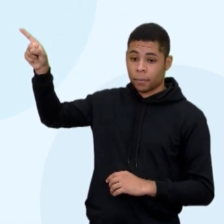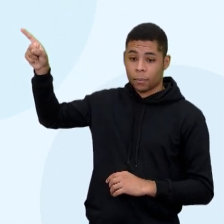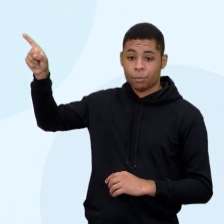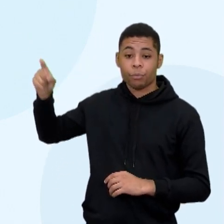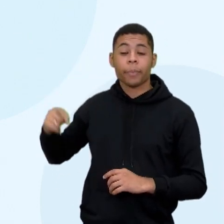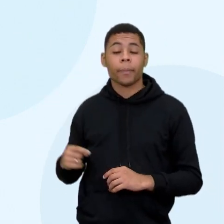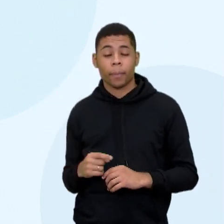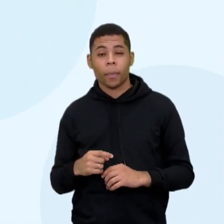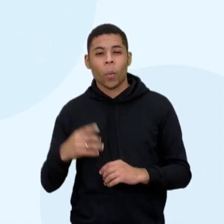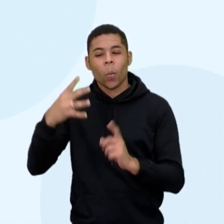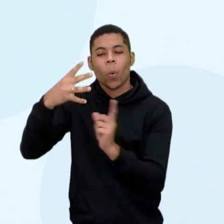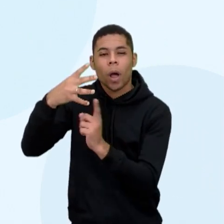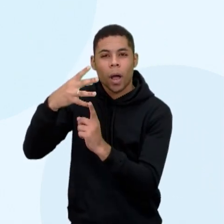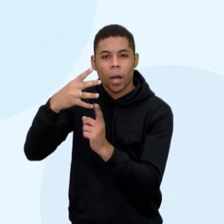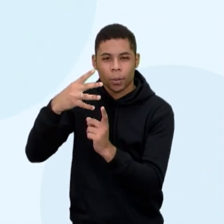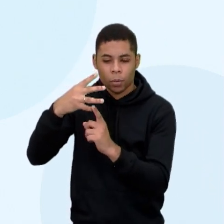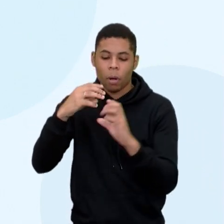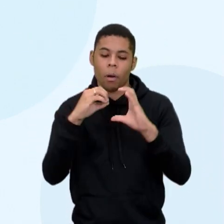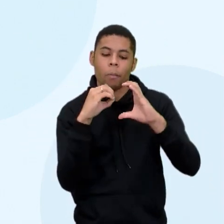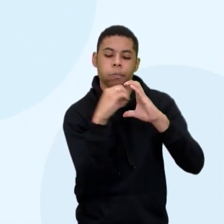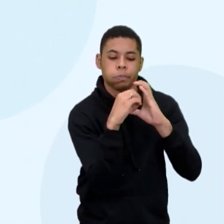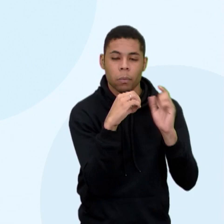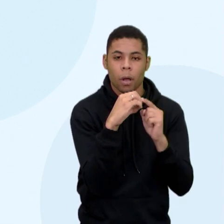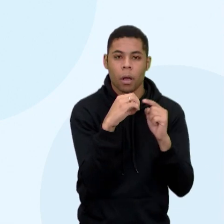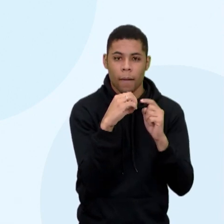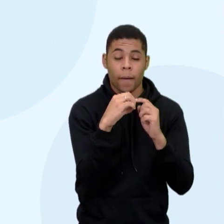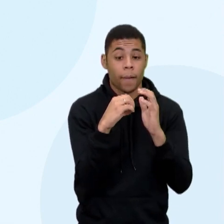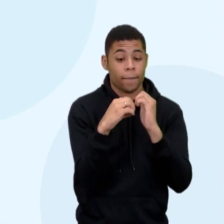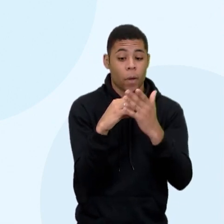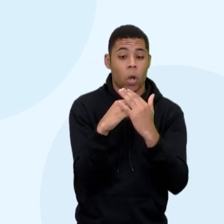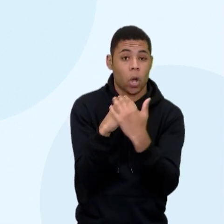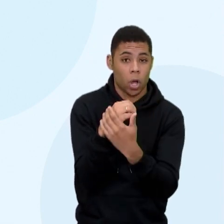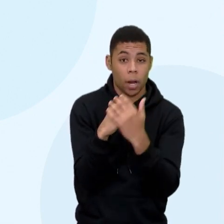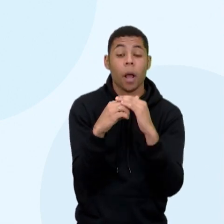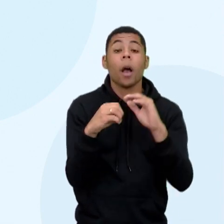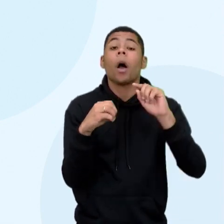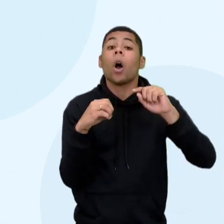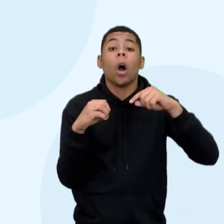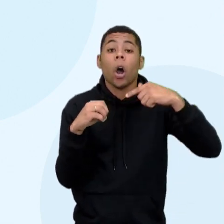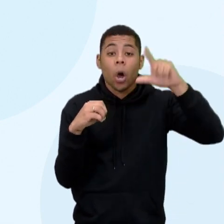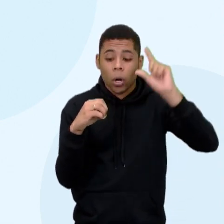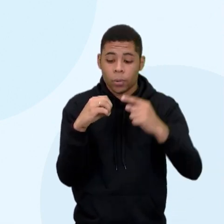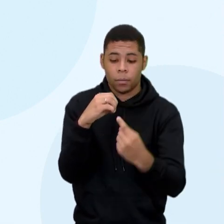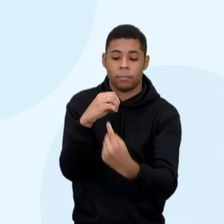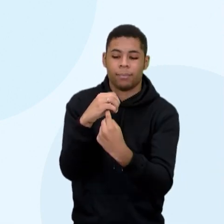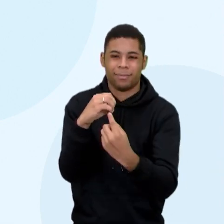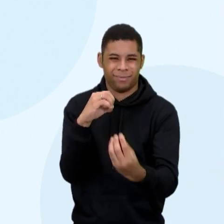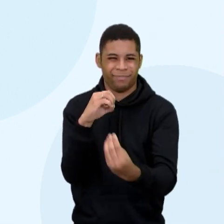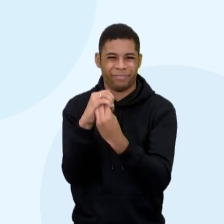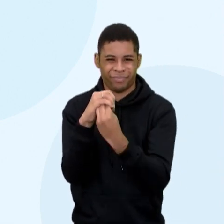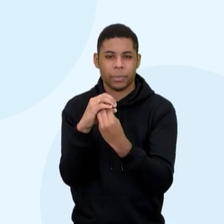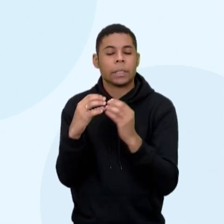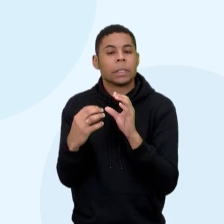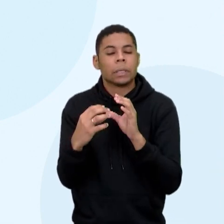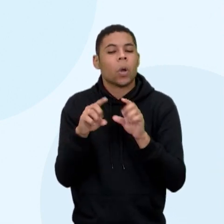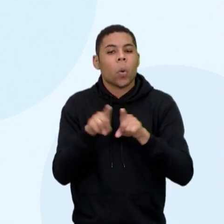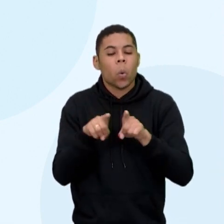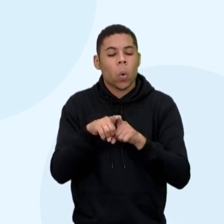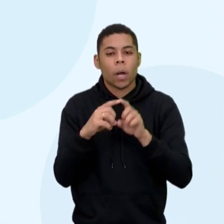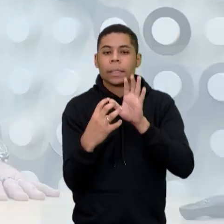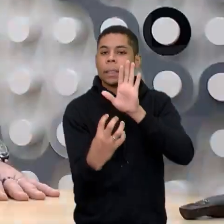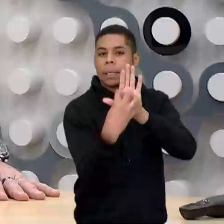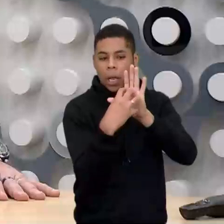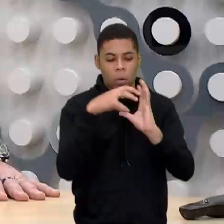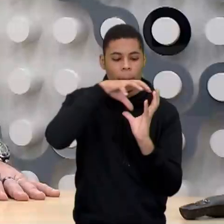proximidade com o manto inferior, e o núcleo interno, que está no centro aí do nosso planeta, né? E o interessante é que